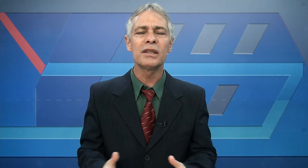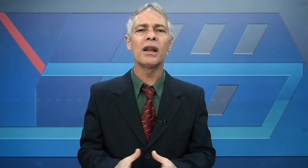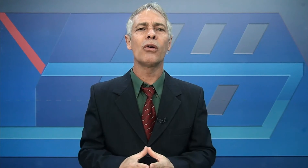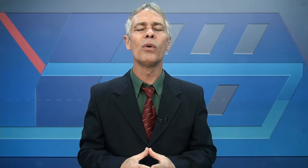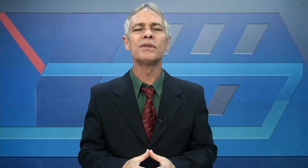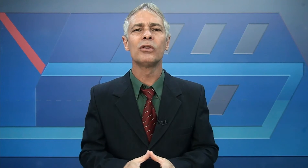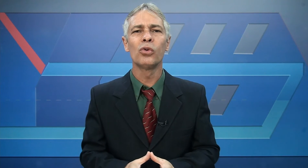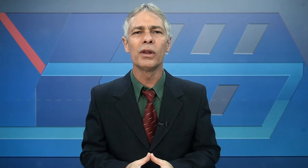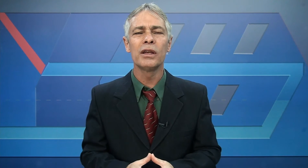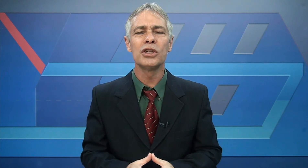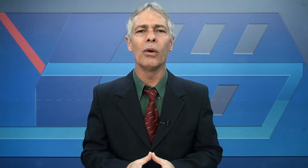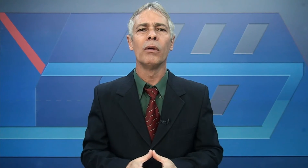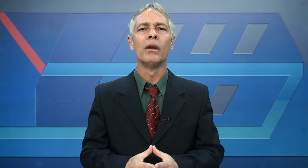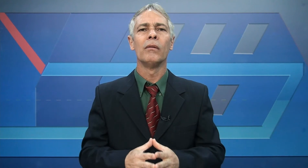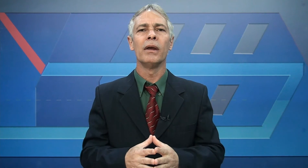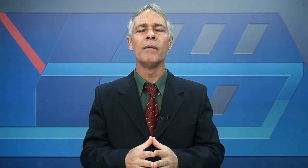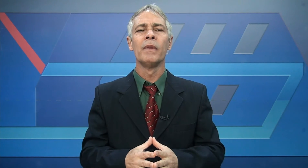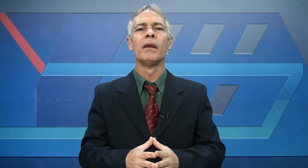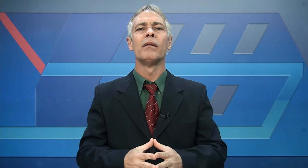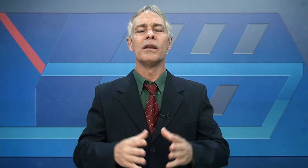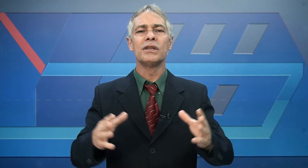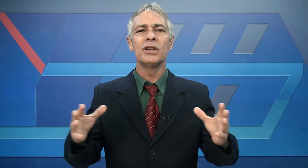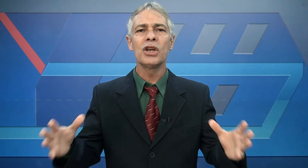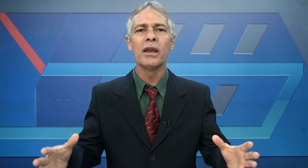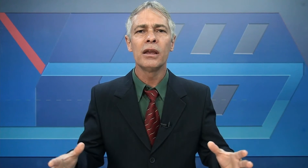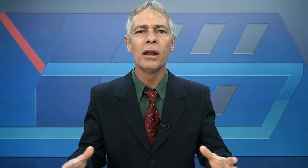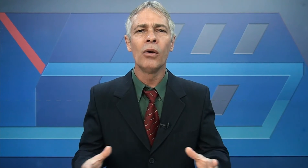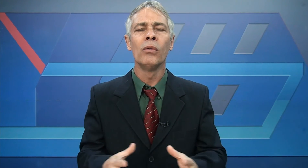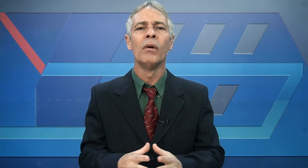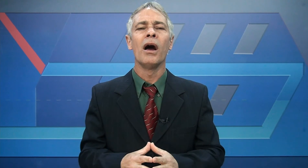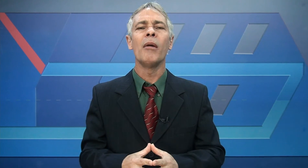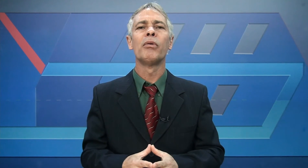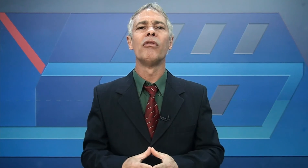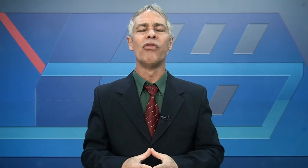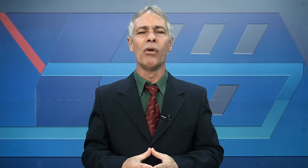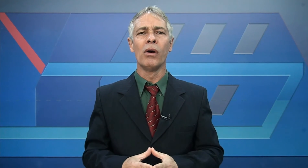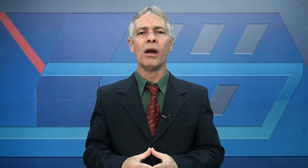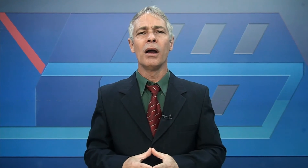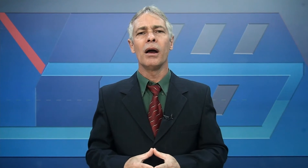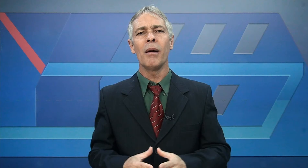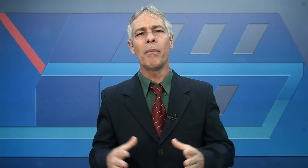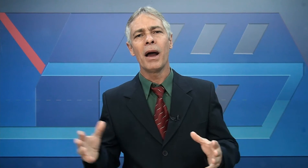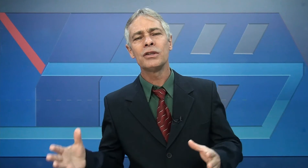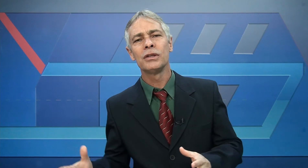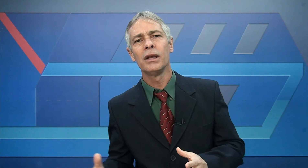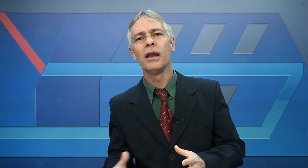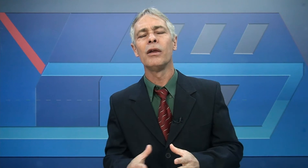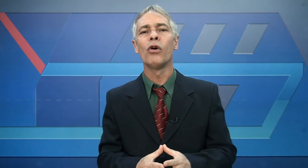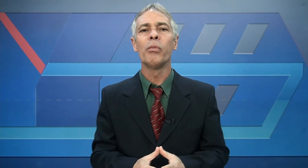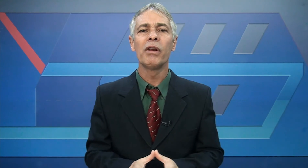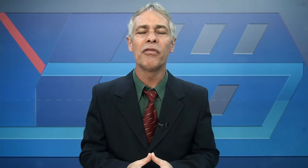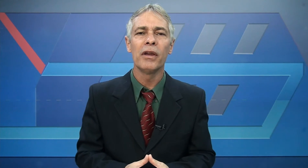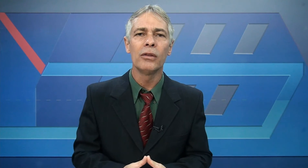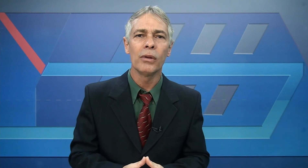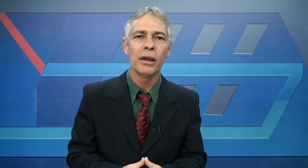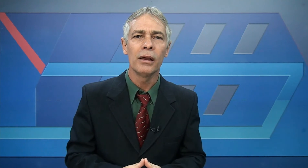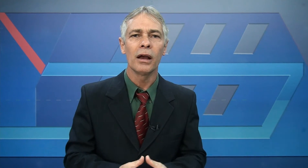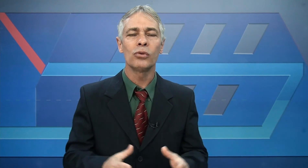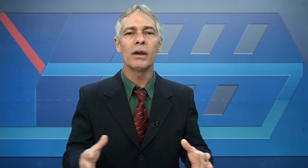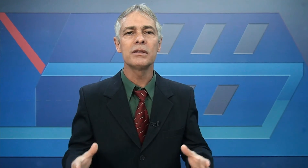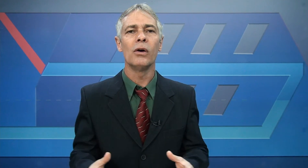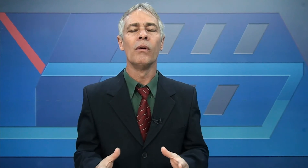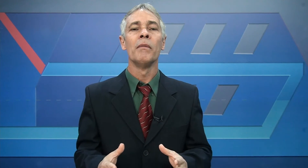ajudou Sete Lagoas e toda a região, né? Tem gente aí que não aprovou a parte dele aí como prefeito,